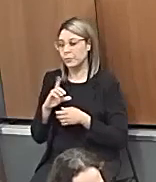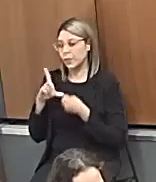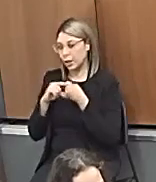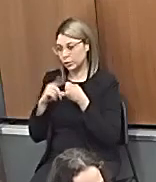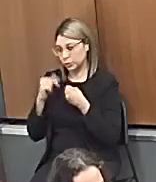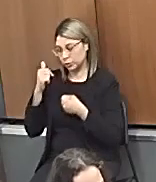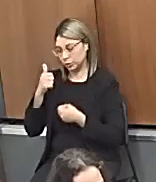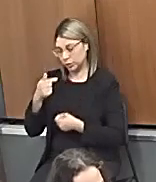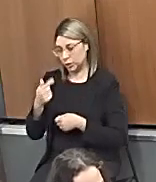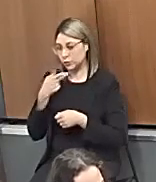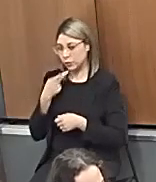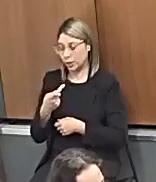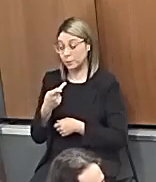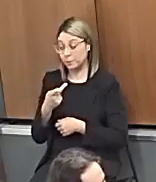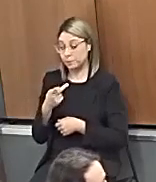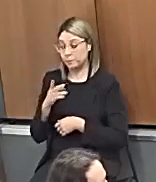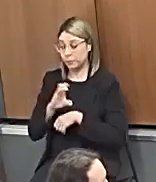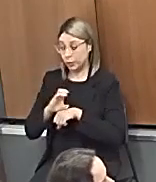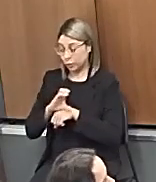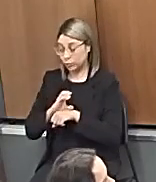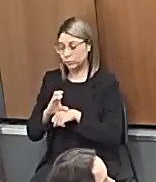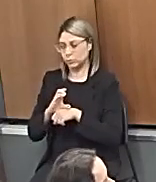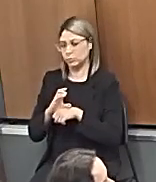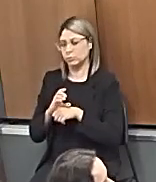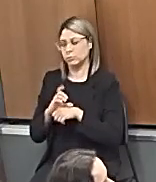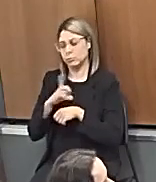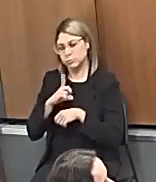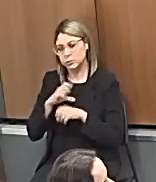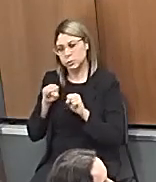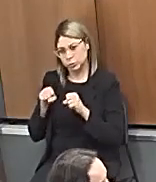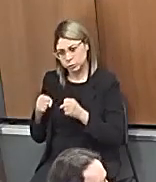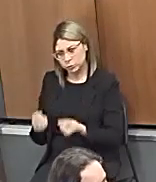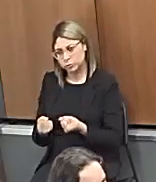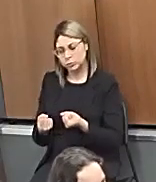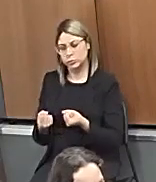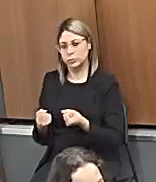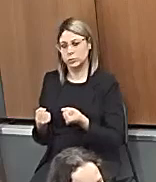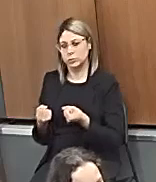educação constitui direito da pessoa com deficiência